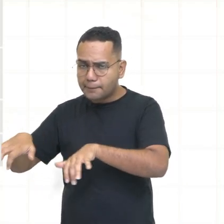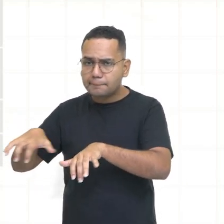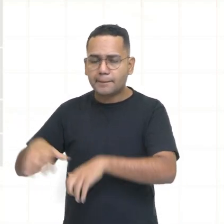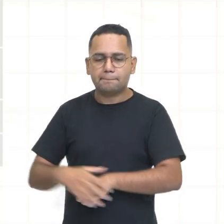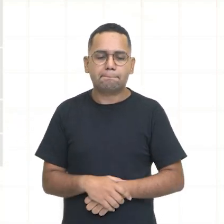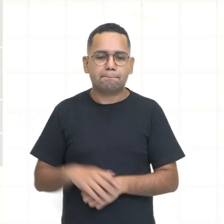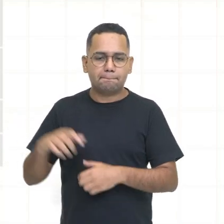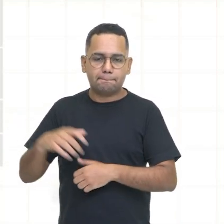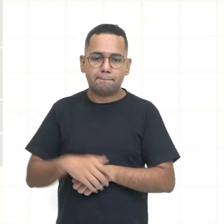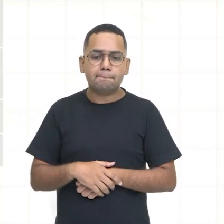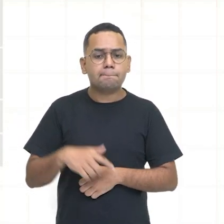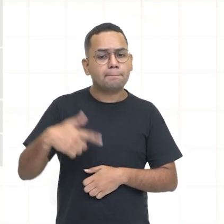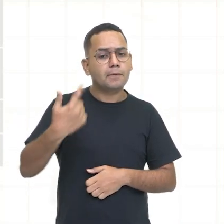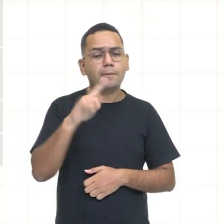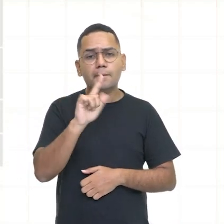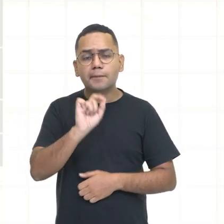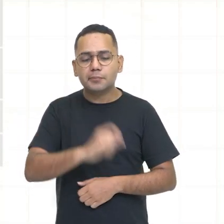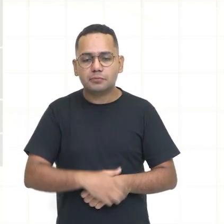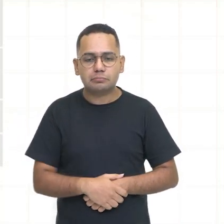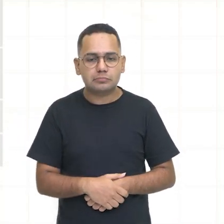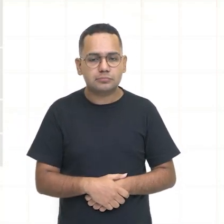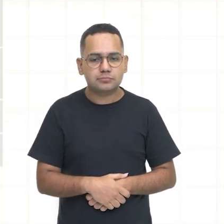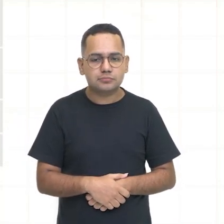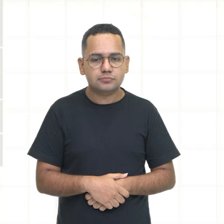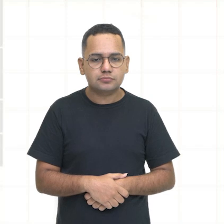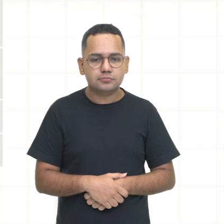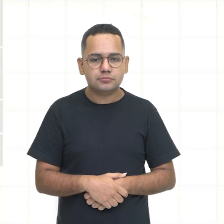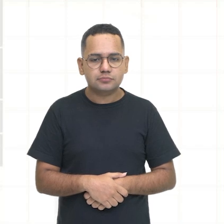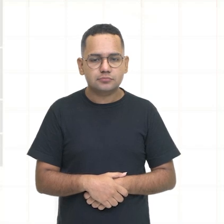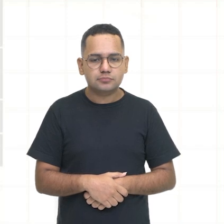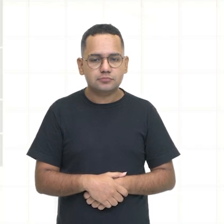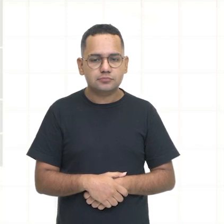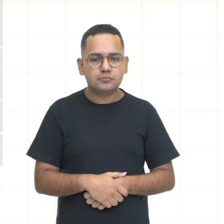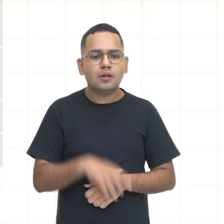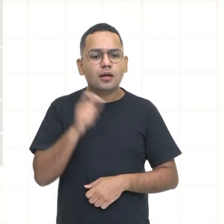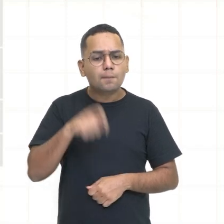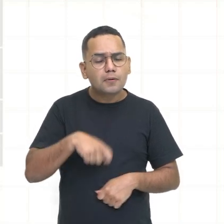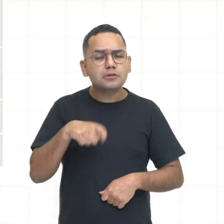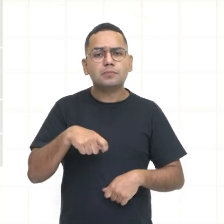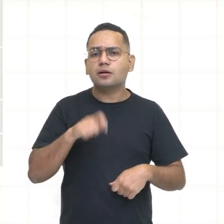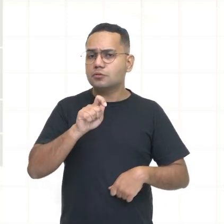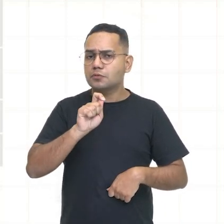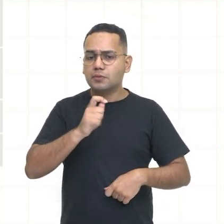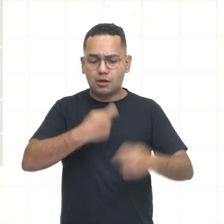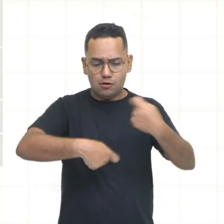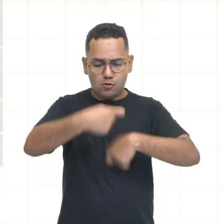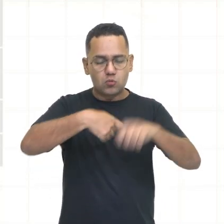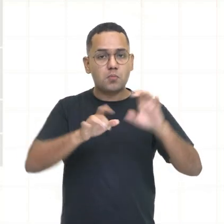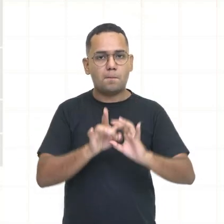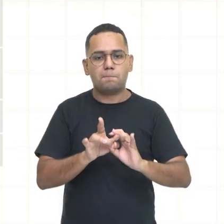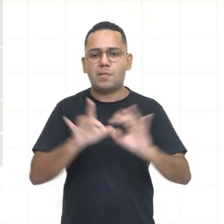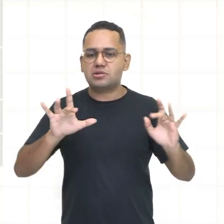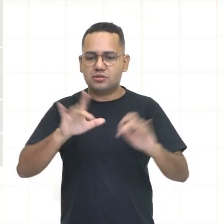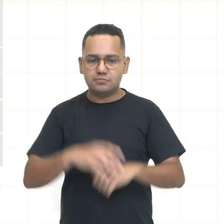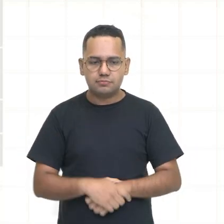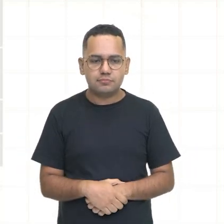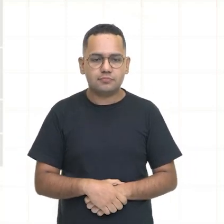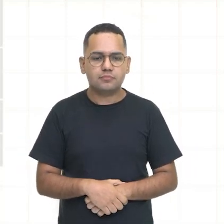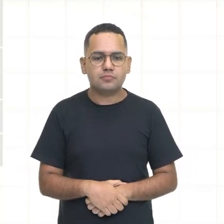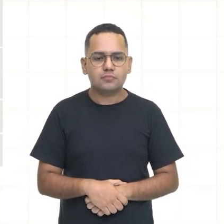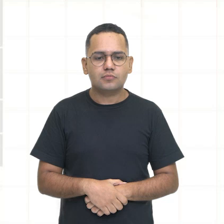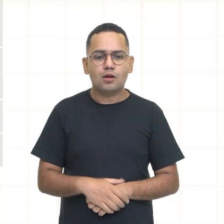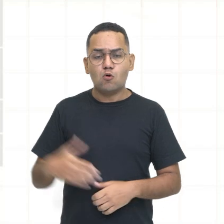do integralismo, a gente tem o combate liberalismo econômico, tá, gente? Característica, governo